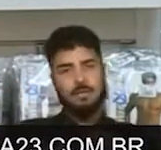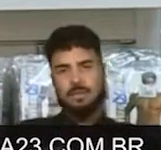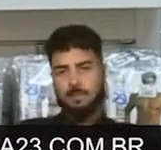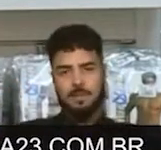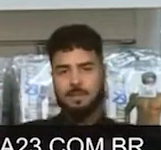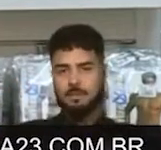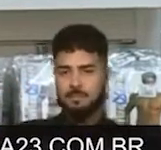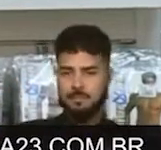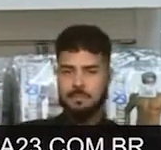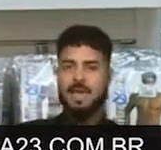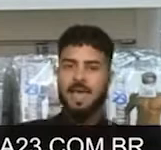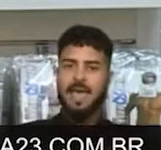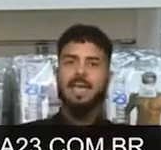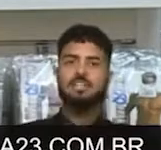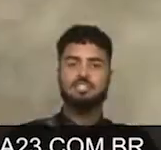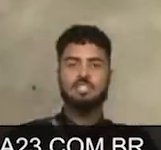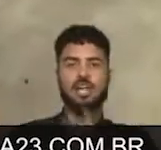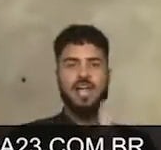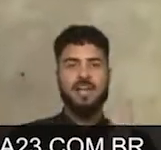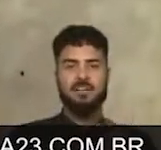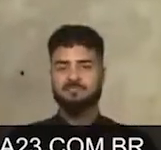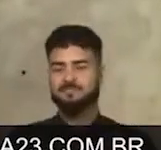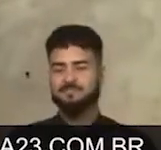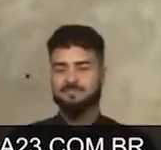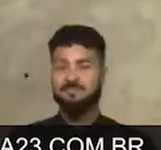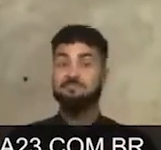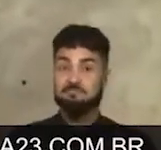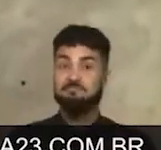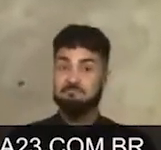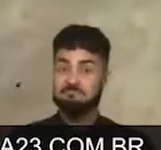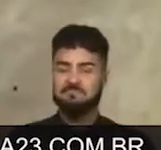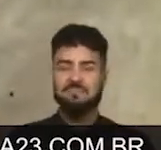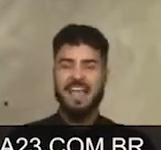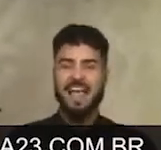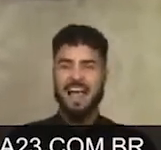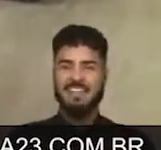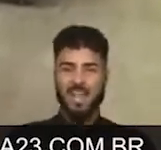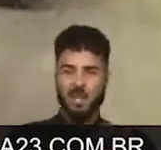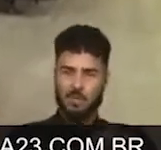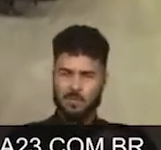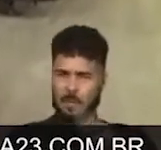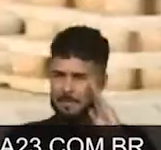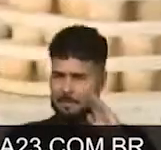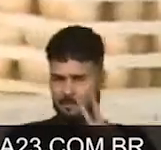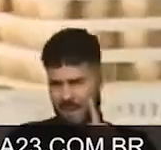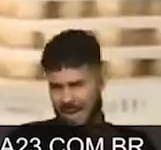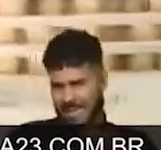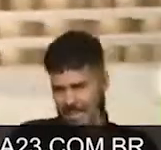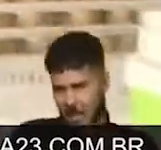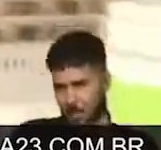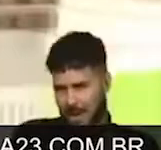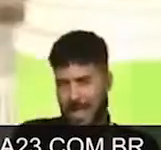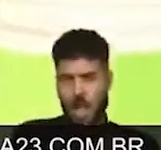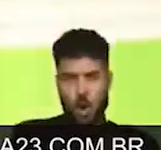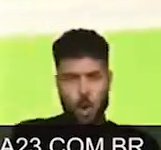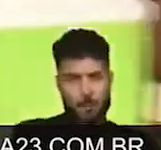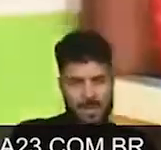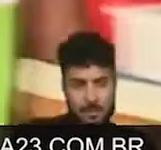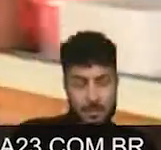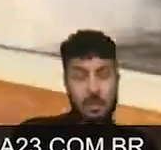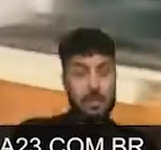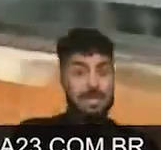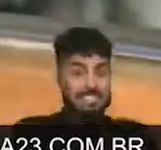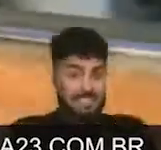empresa, trabalhando na parte de gestão de pessoas. Até novembro, as principais vagas são no comércio. Depois, o setor de